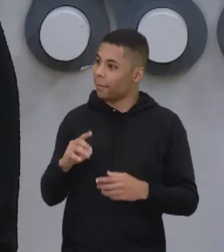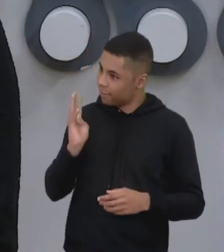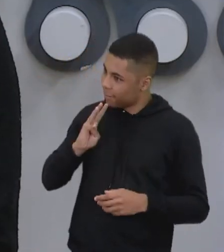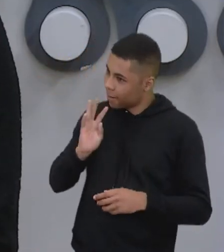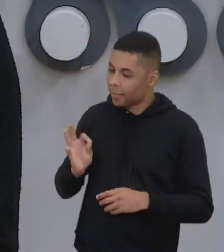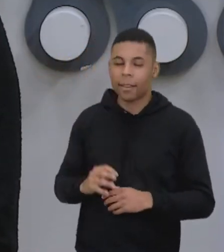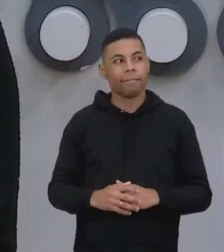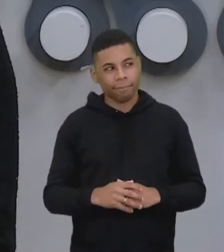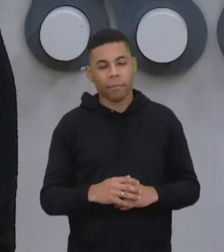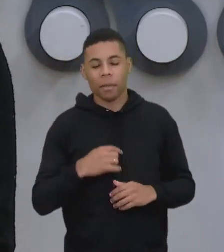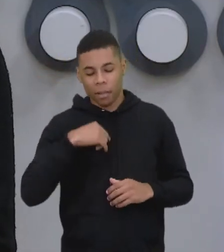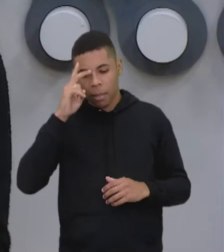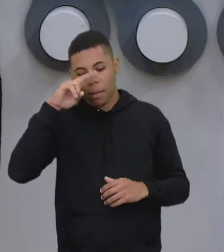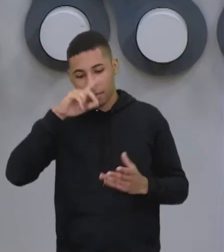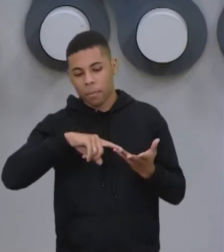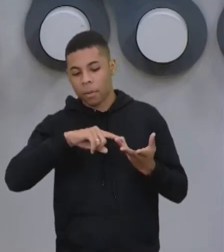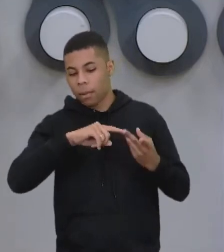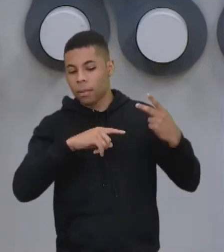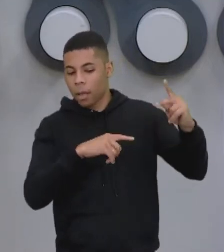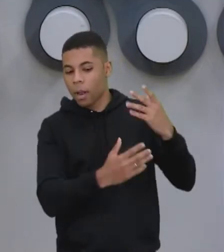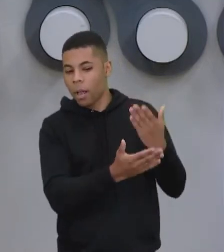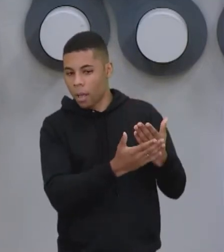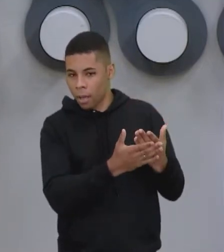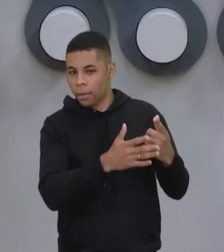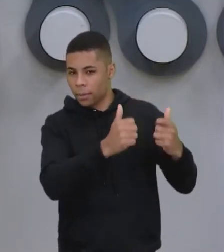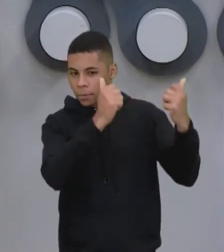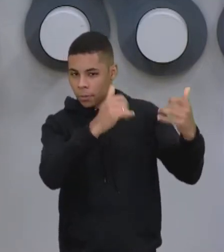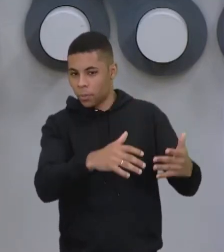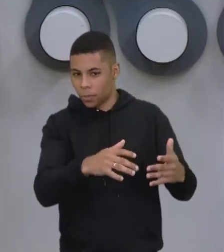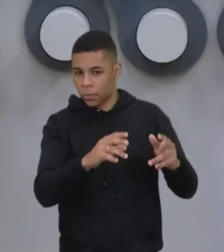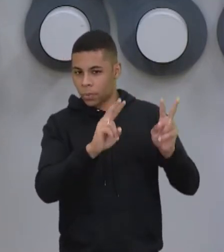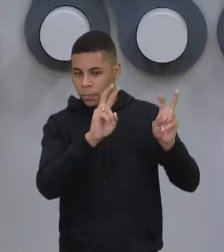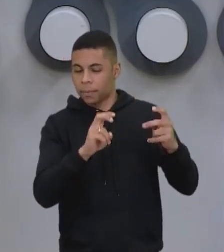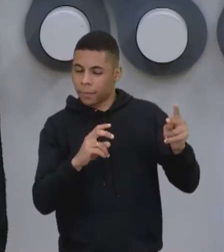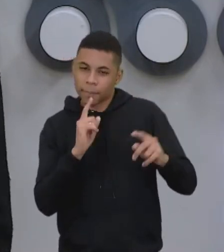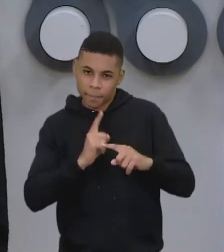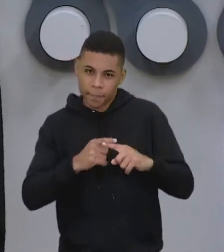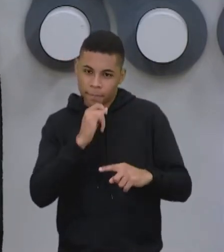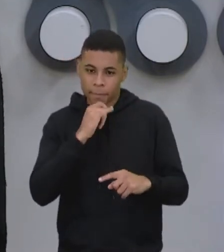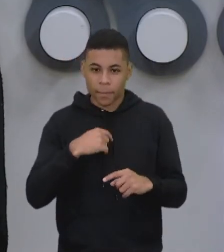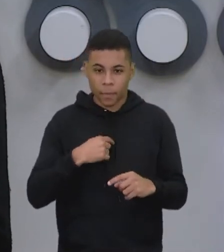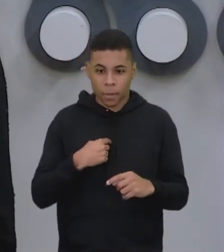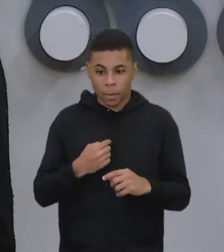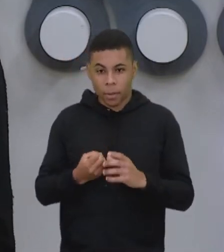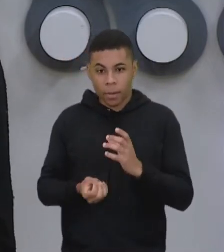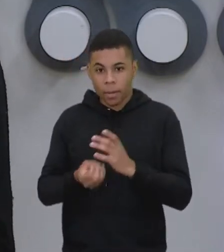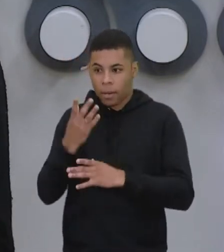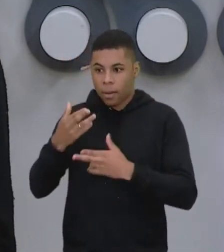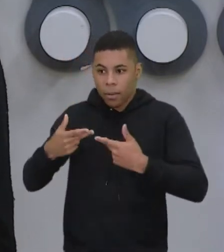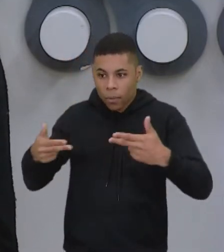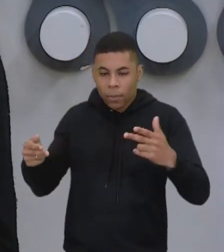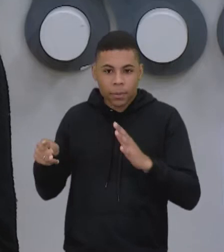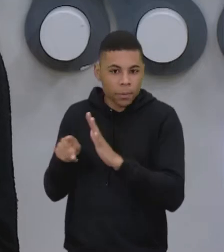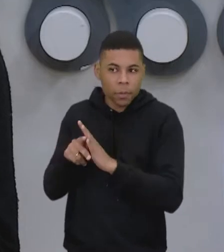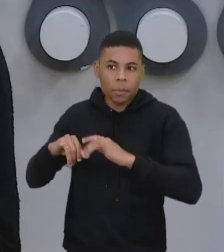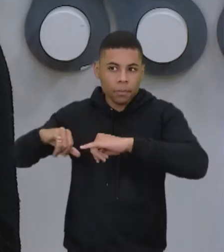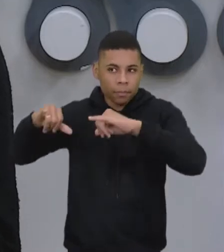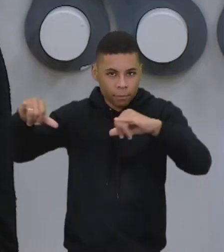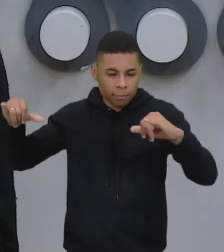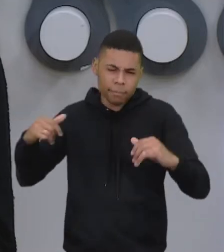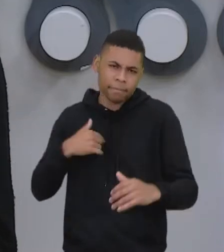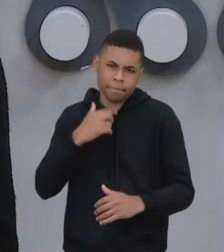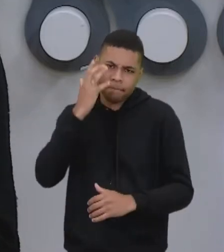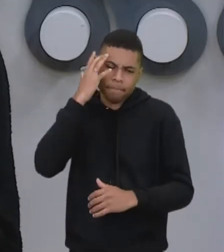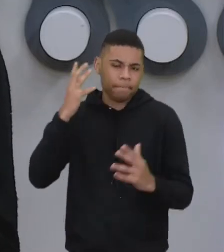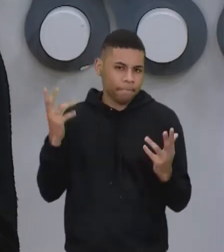aulas. Tanto nas aulas dele, né, como ele falou sobre porque essa questão da criação publicitária, ela é maravilhosa, né, para falar. Eu achei